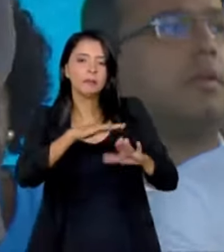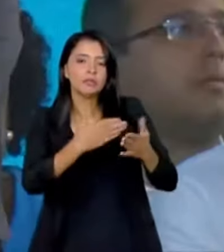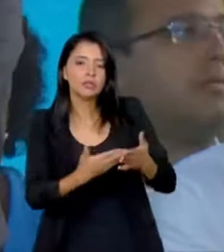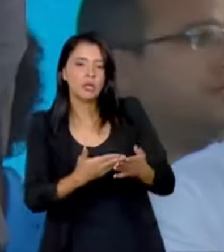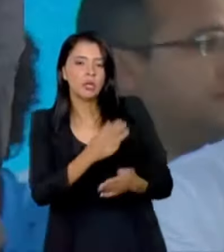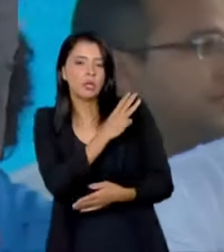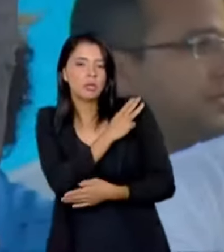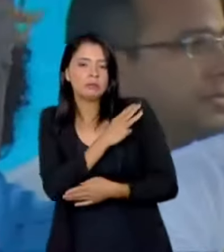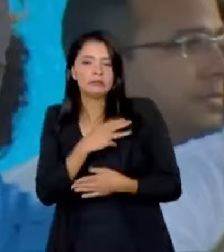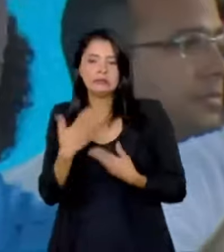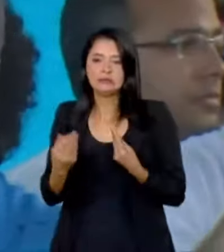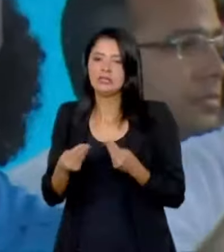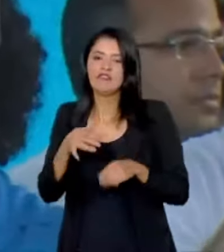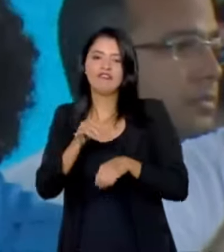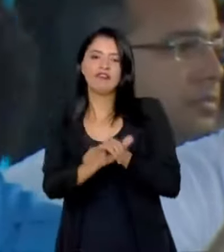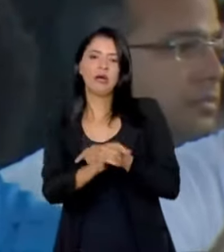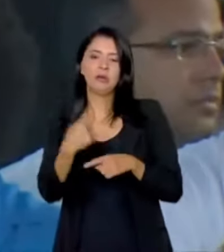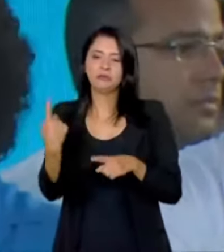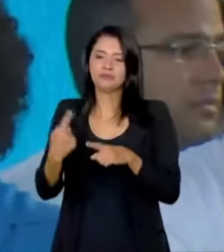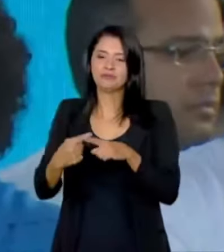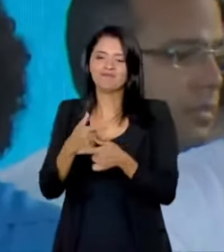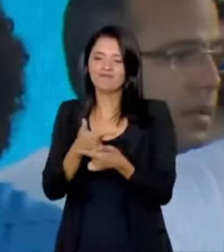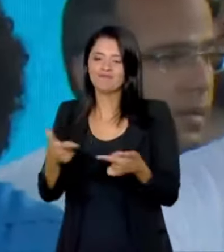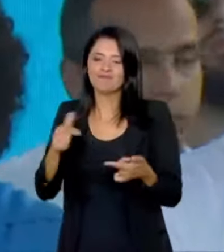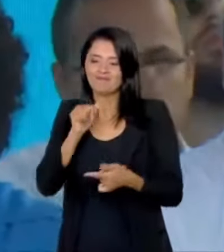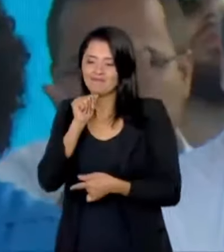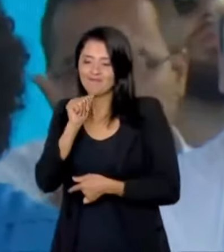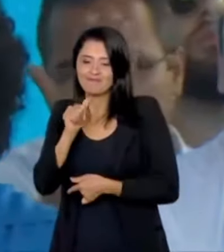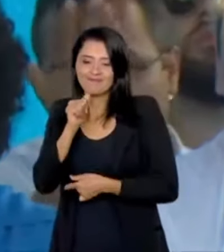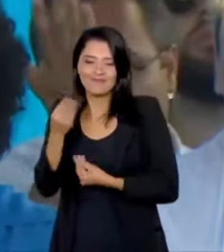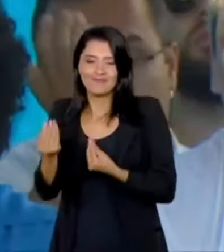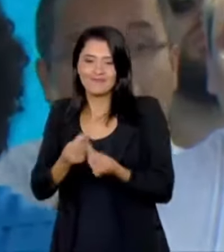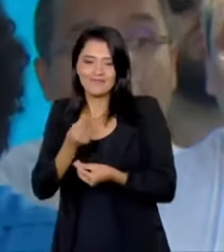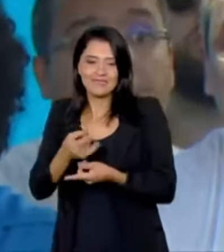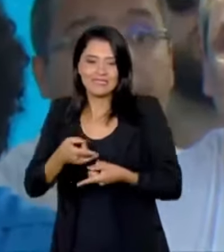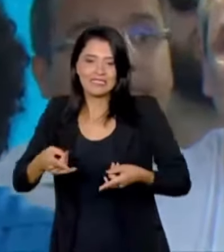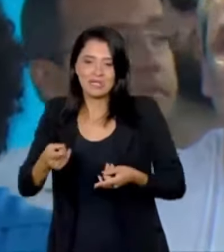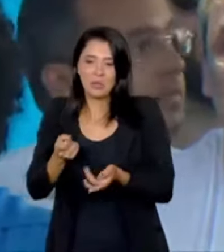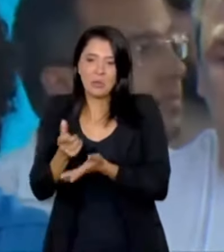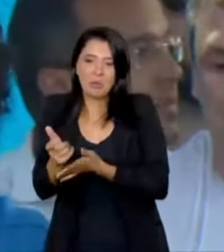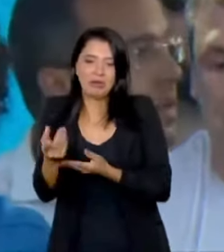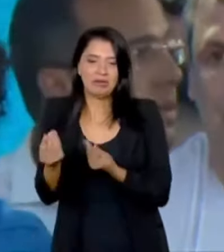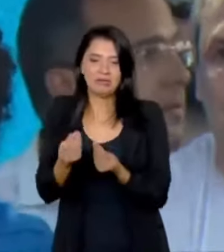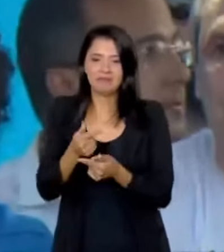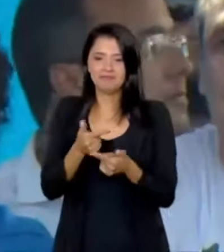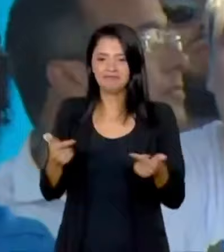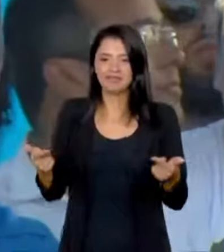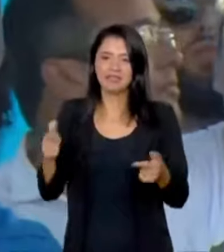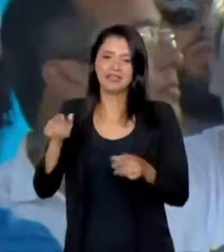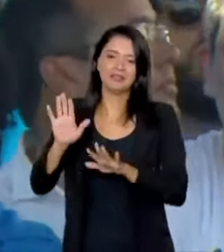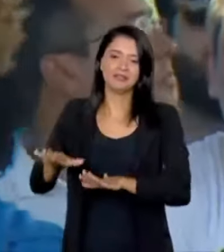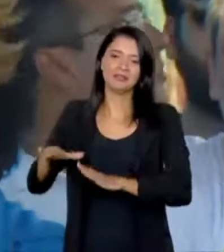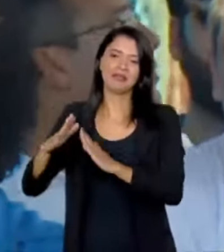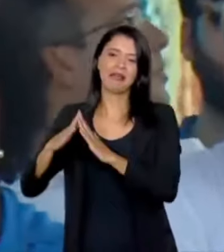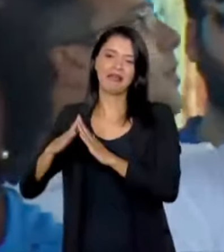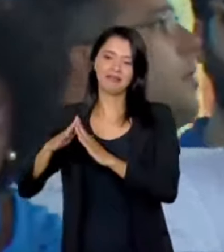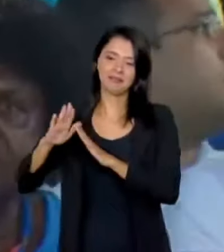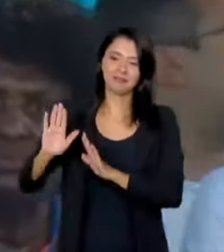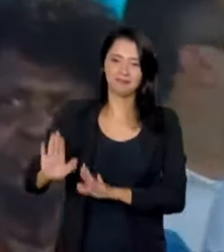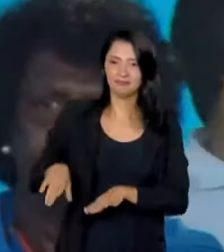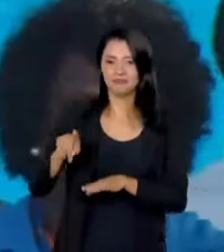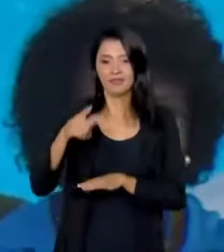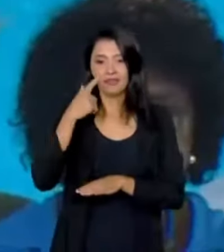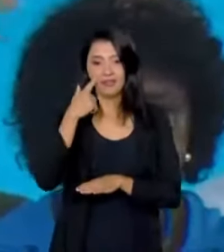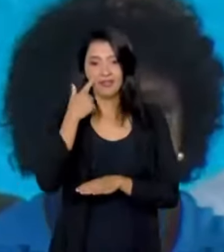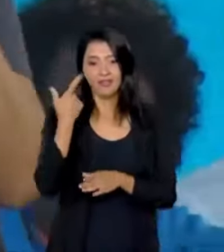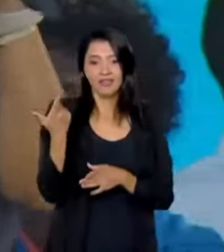médio, e acabam não indo para a escola porque estão menstruadas, não têm condição de comprar um absorvente e acabam ficando em casa. Isso diminui